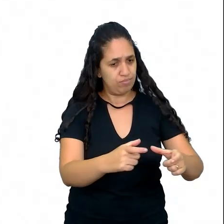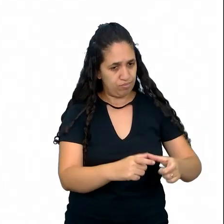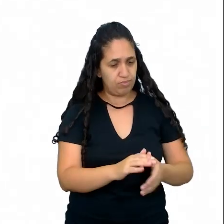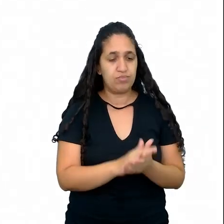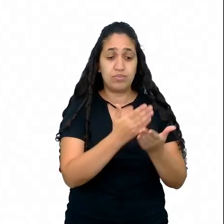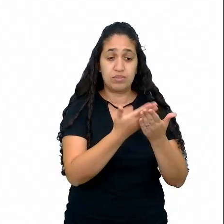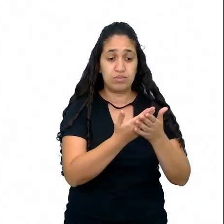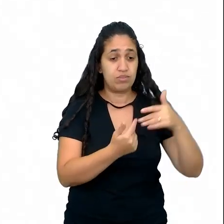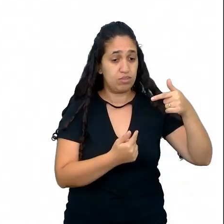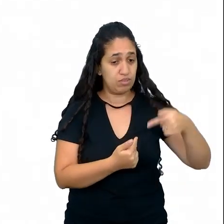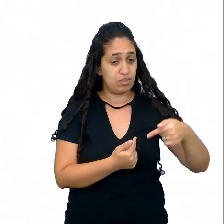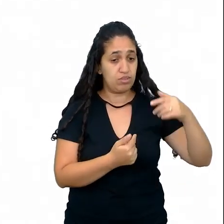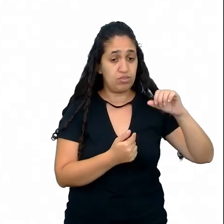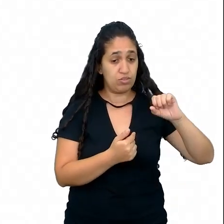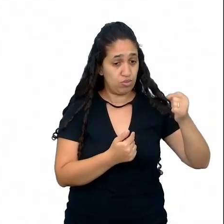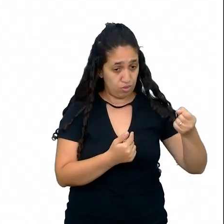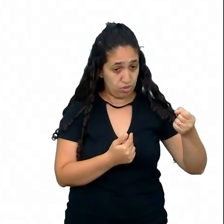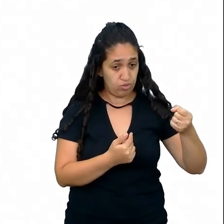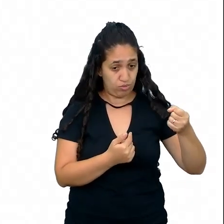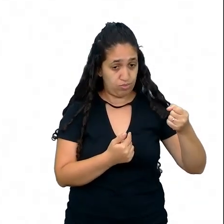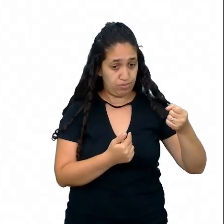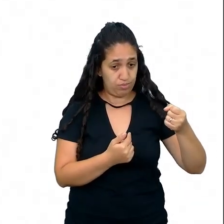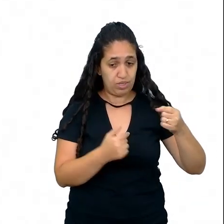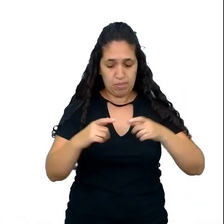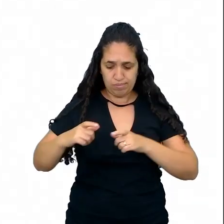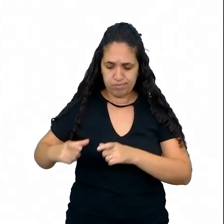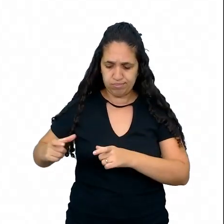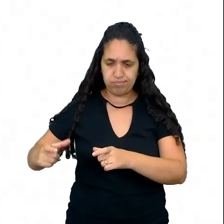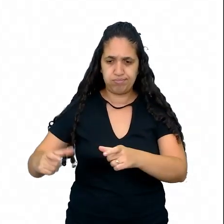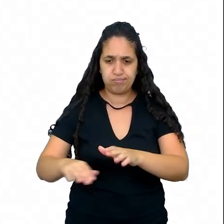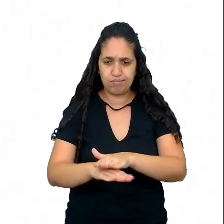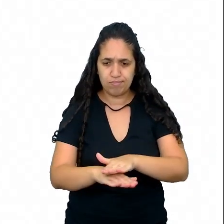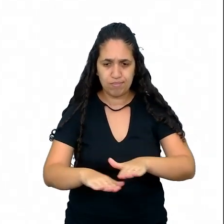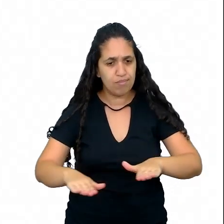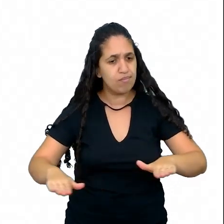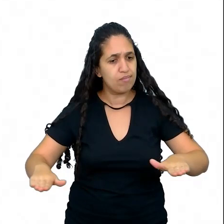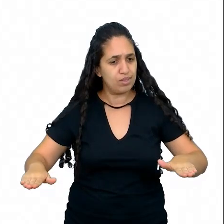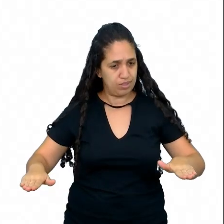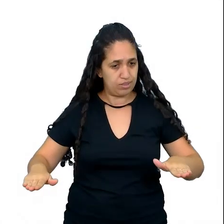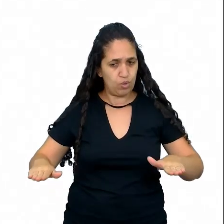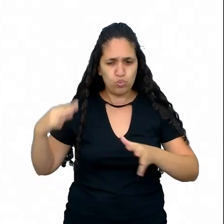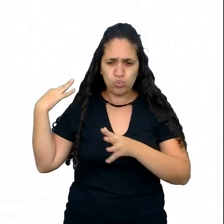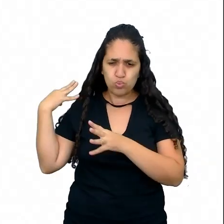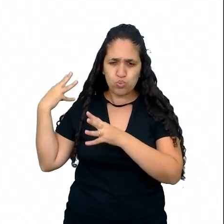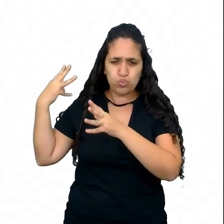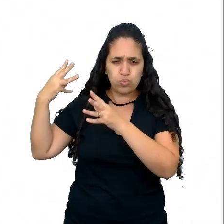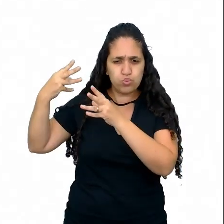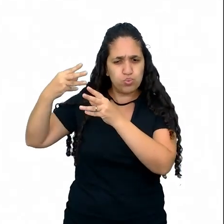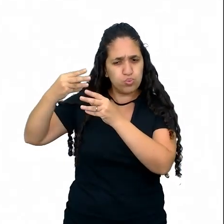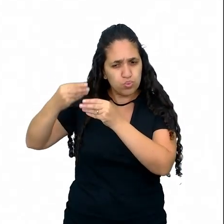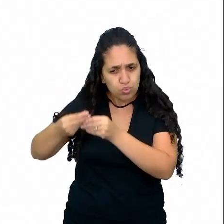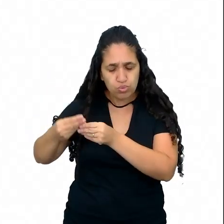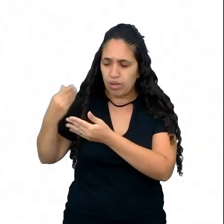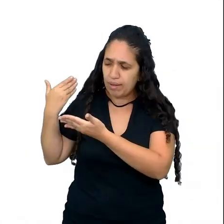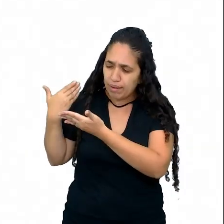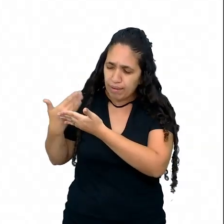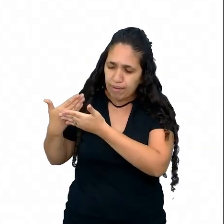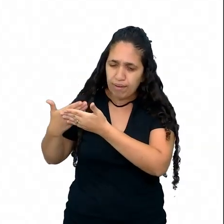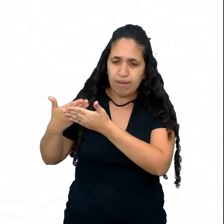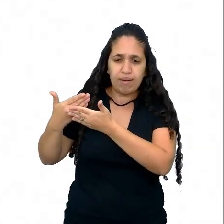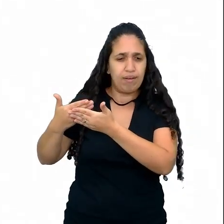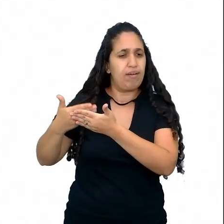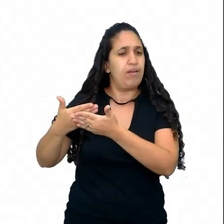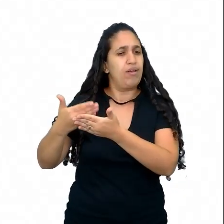sétima e oitava aula, polígonos na pavimentação. A gente vai pegar tudo isso que nós vimos na primeira, segunda,